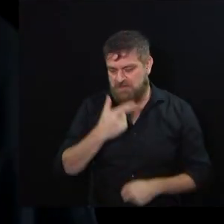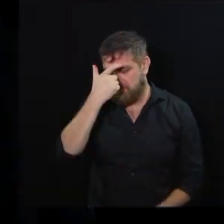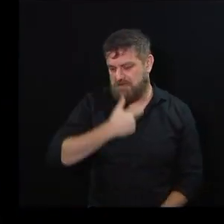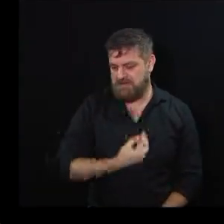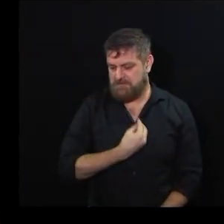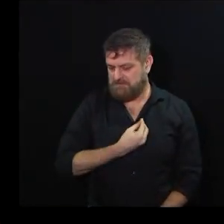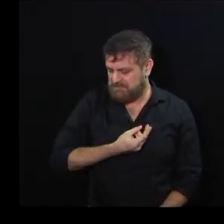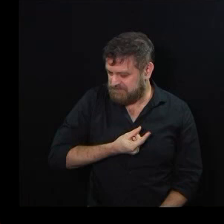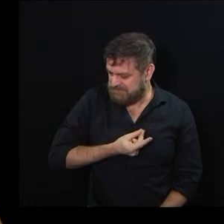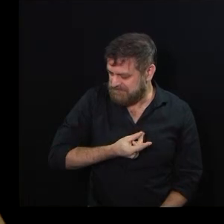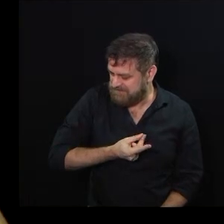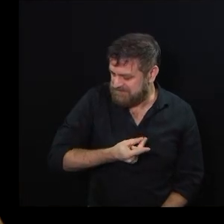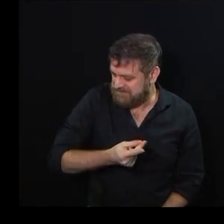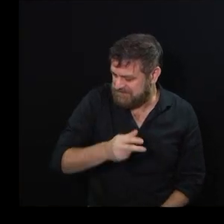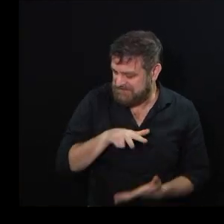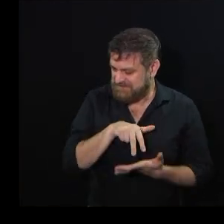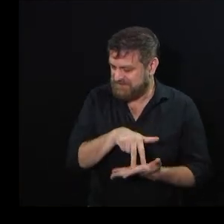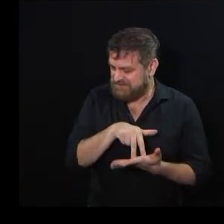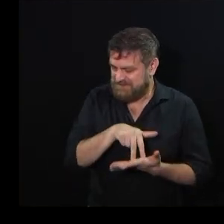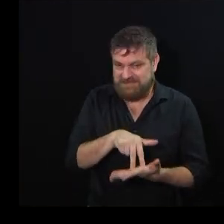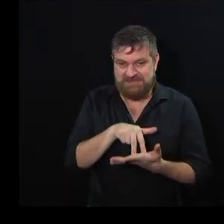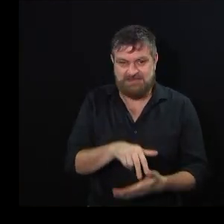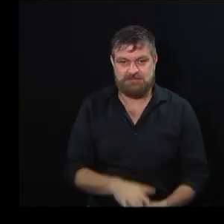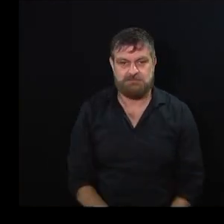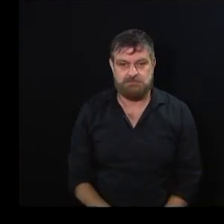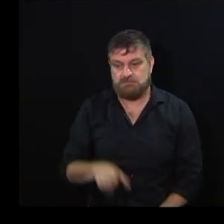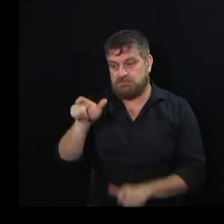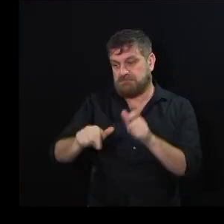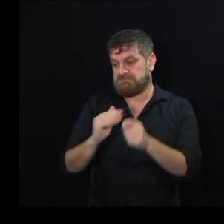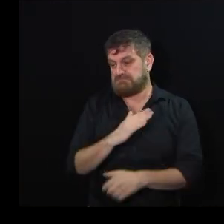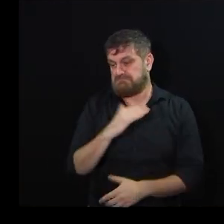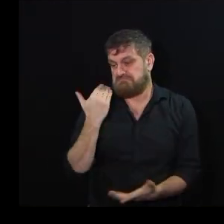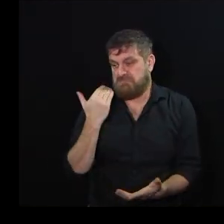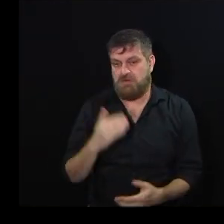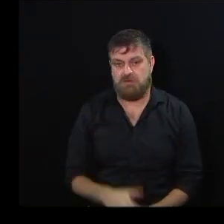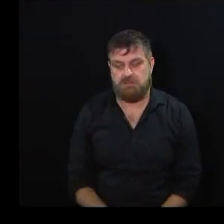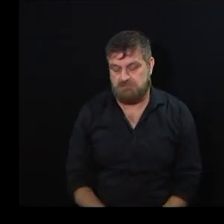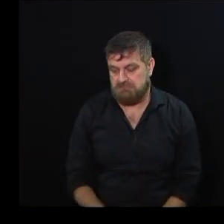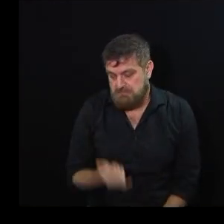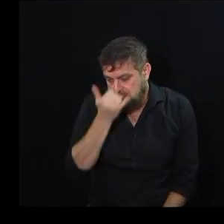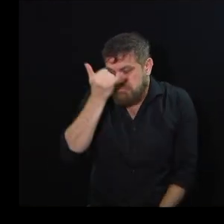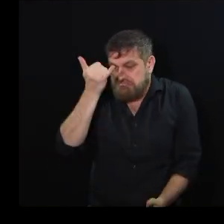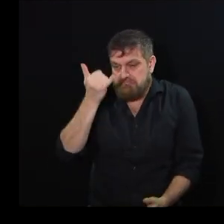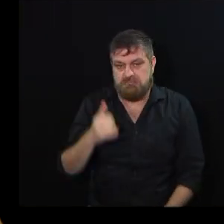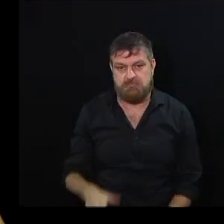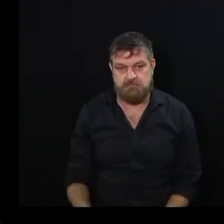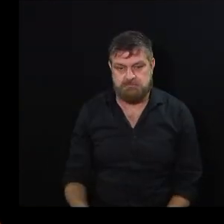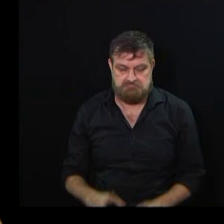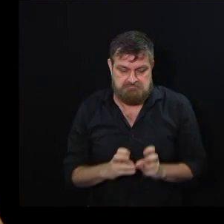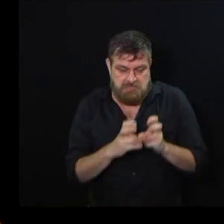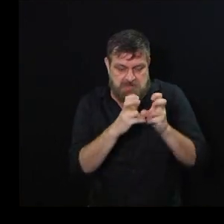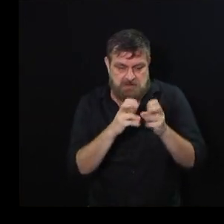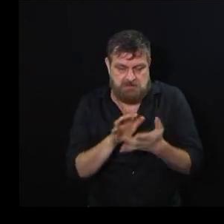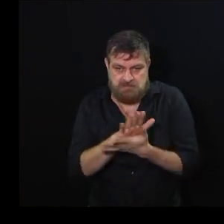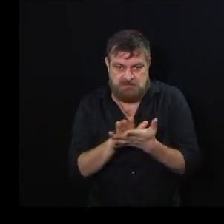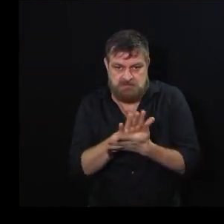aqui. Tem gente que morre, sim. Do nada. Nem de câncer. Morre de outra